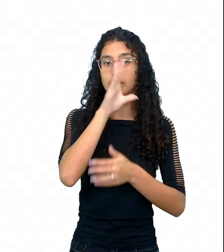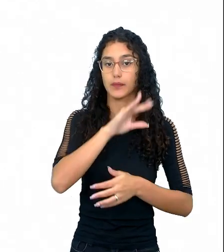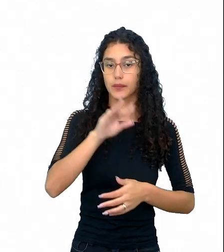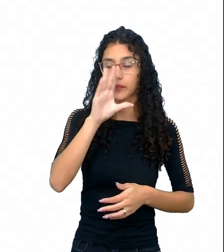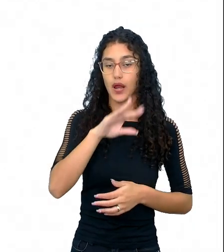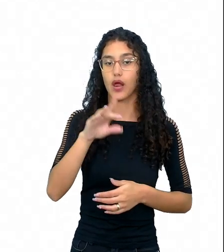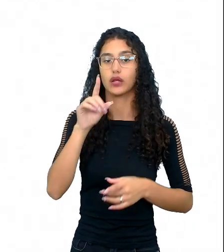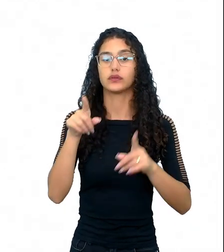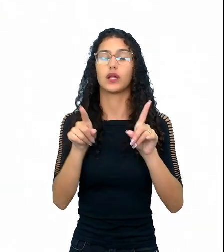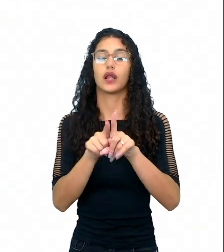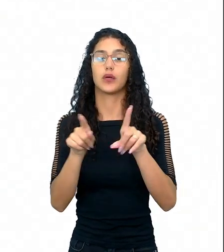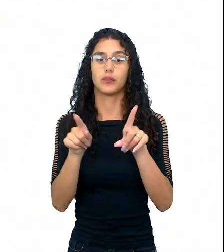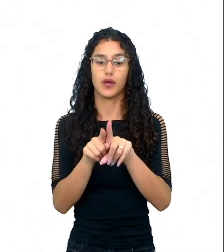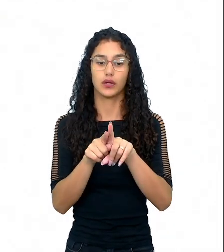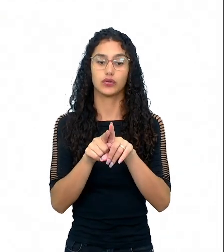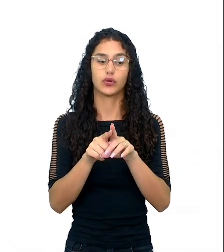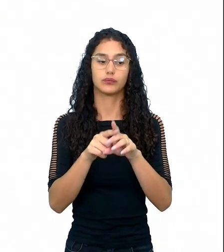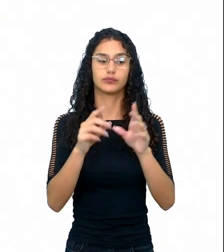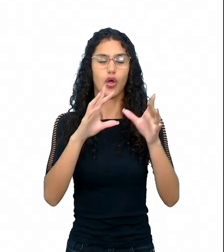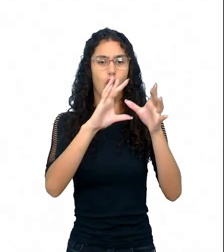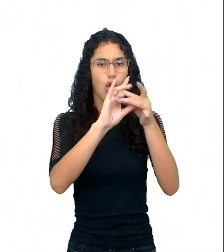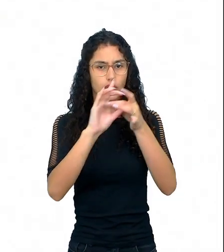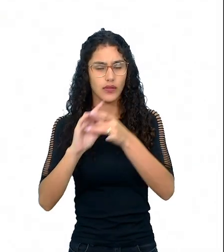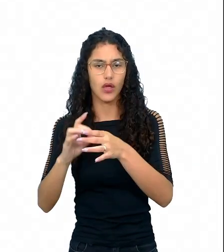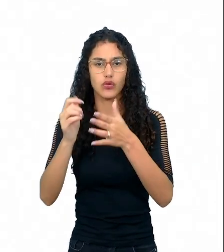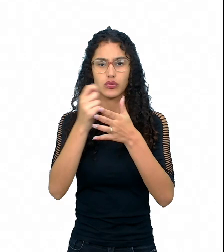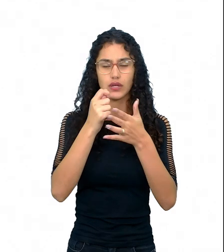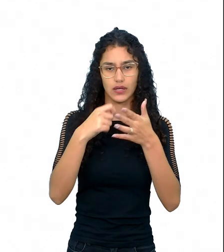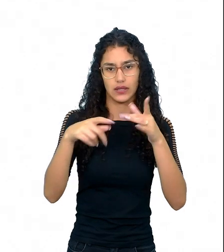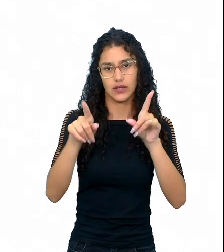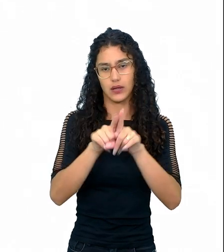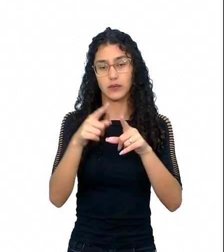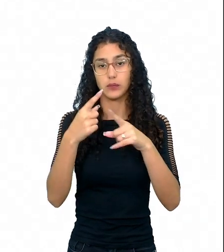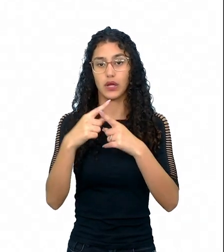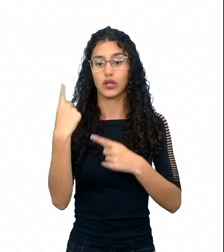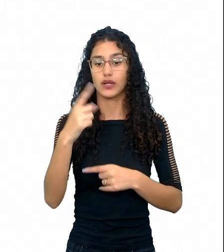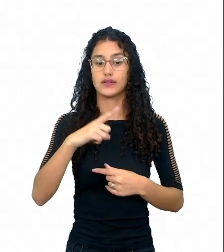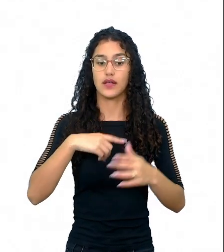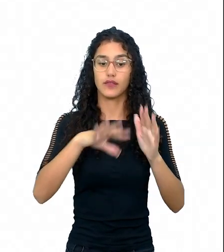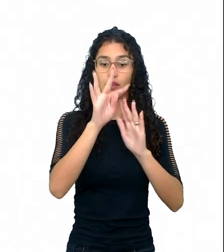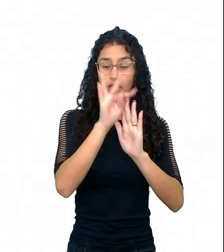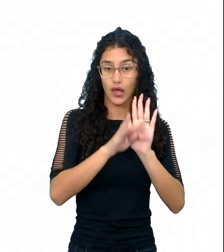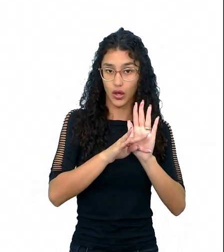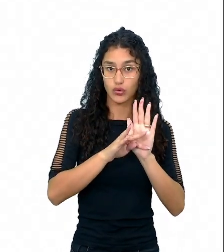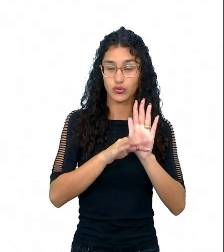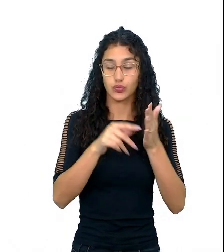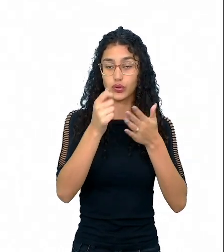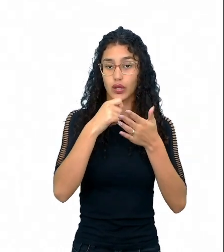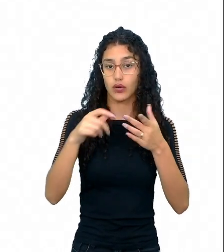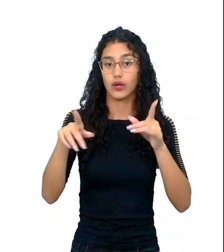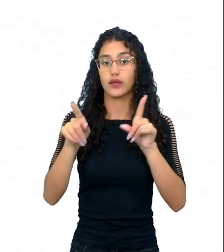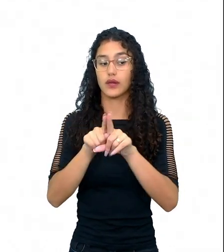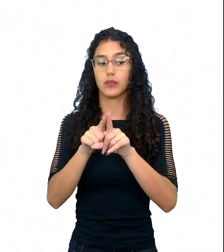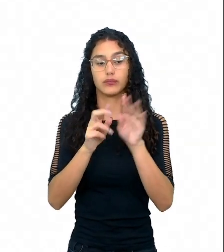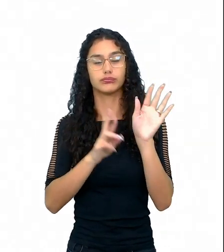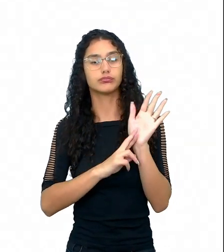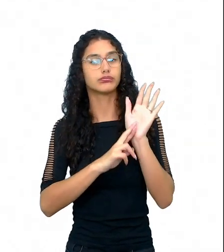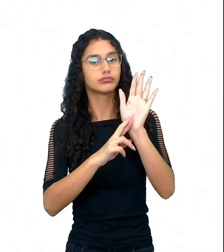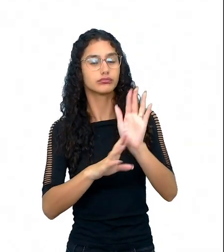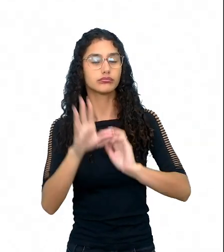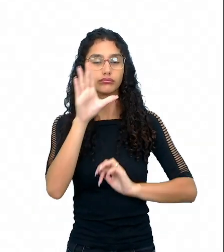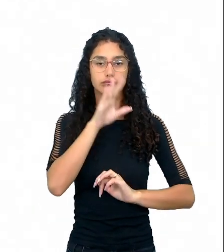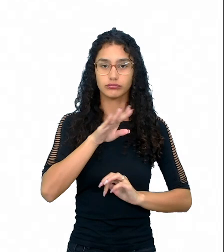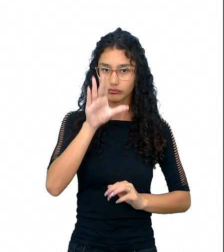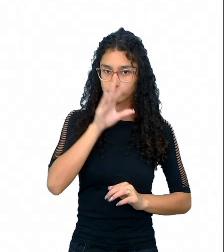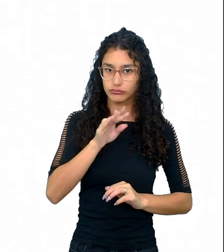oralidade dos contextos de escrita também, porque nós temos textos escritos que também representam a